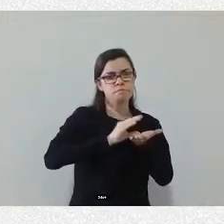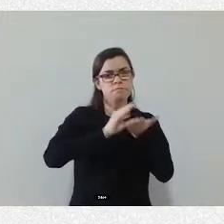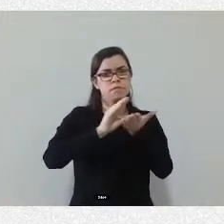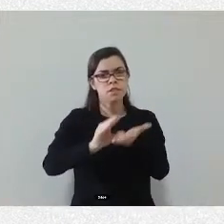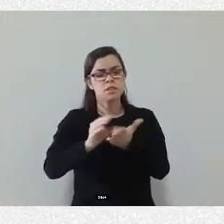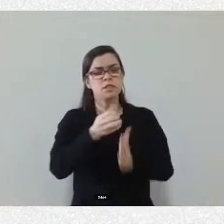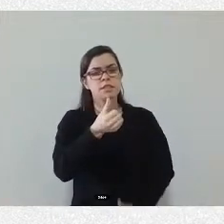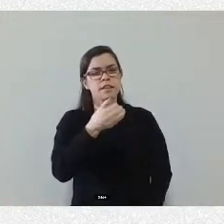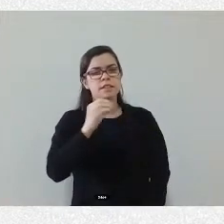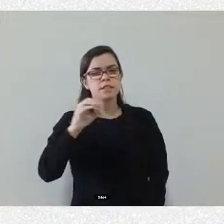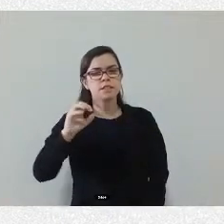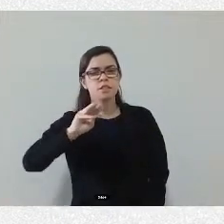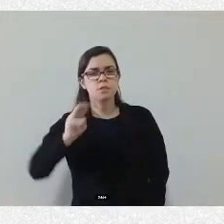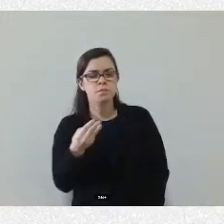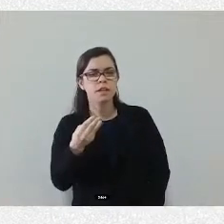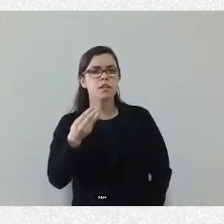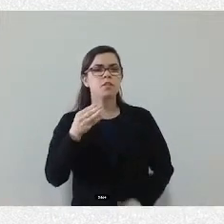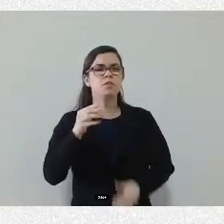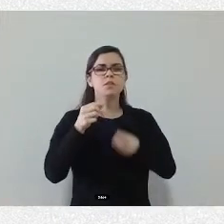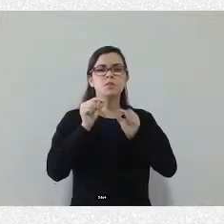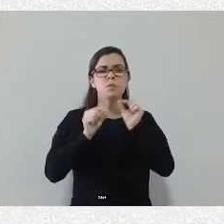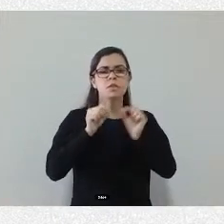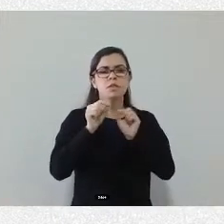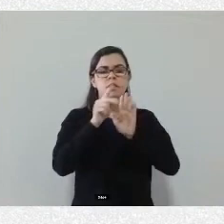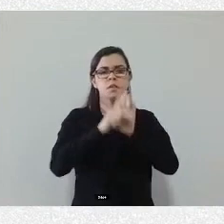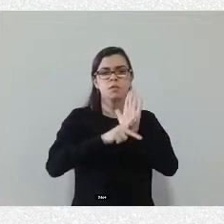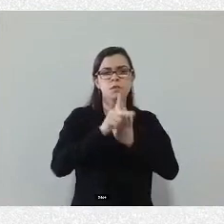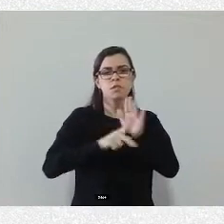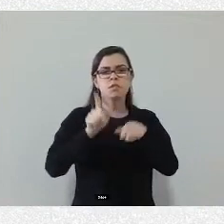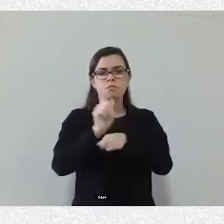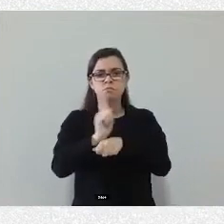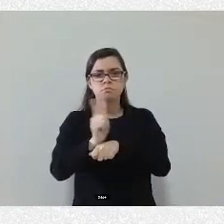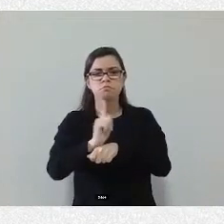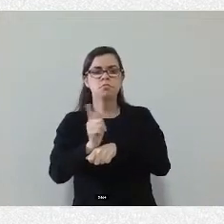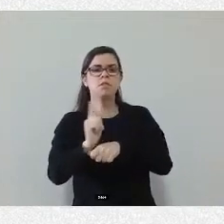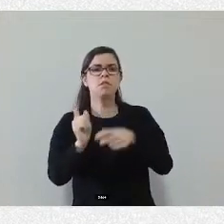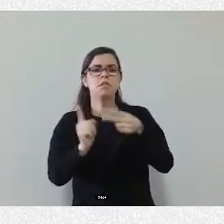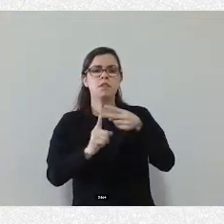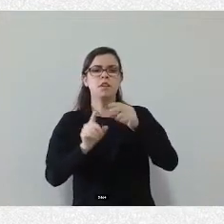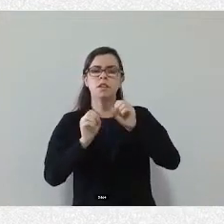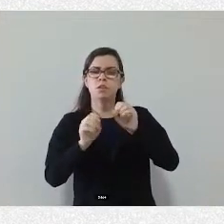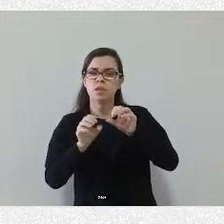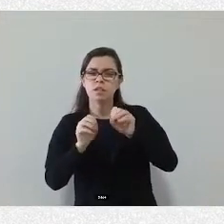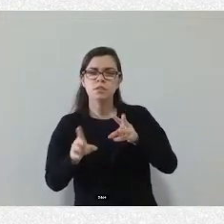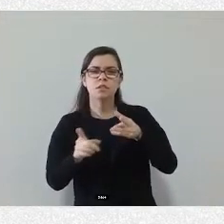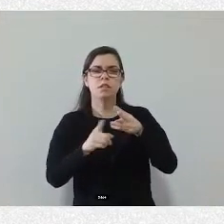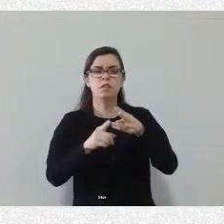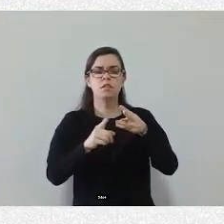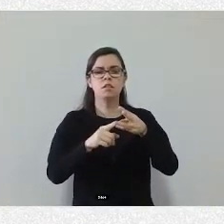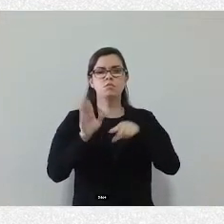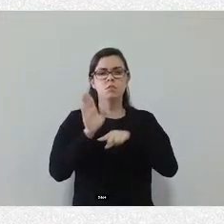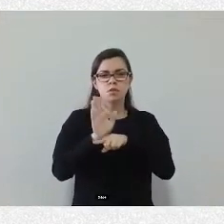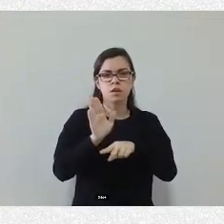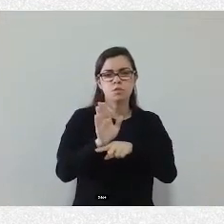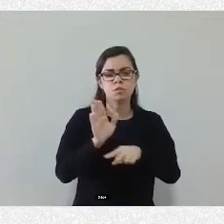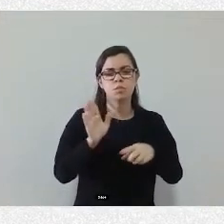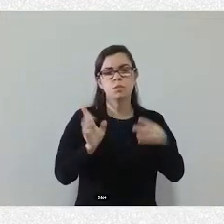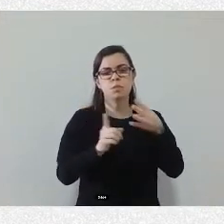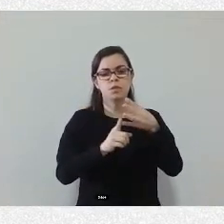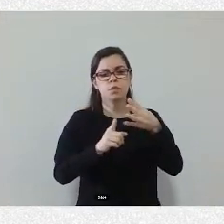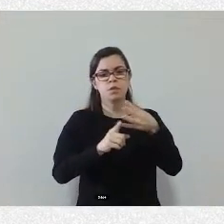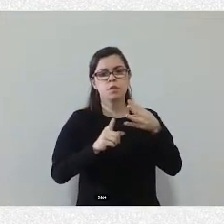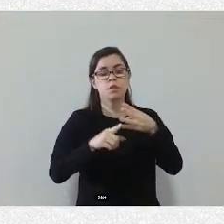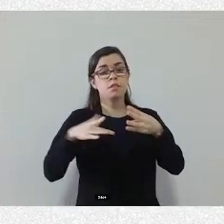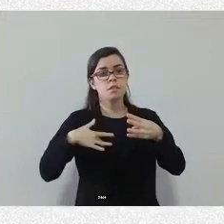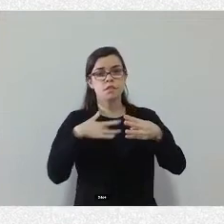gestão, em projetos de gestão, em projetos de educação, em projetos de assistência, em projetos de saúde digital e